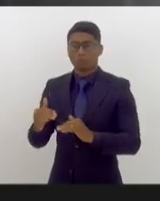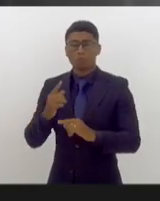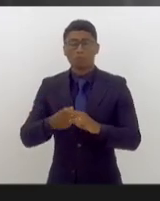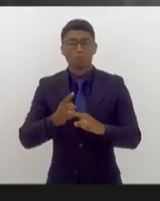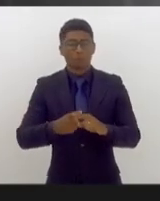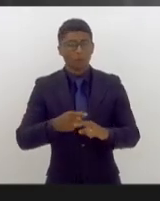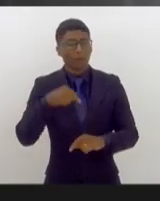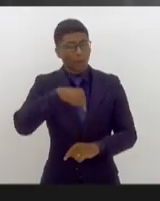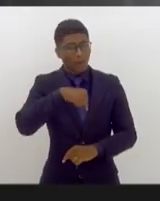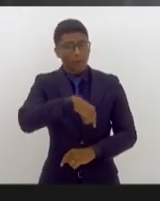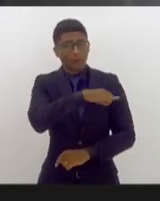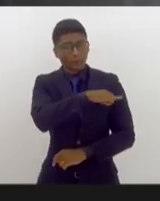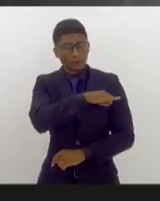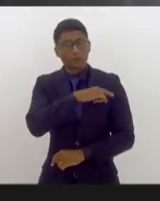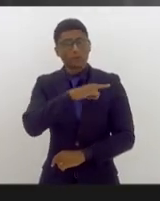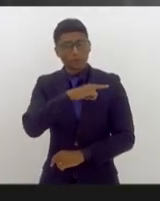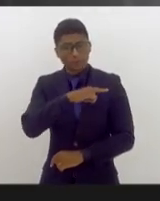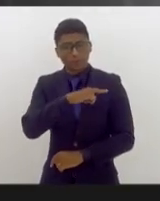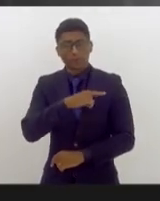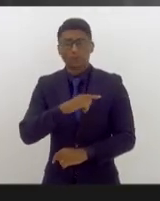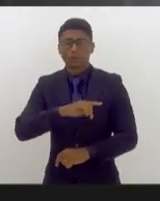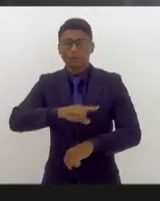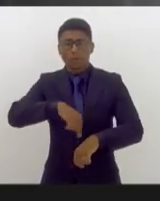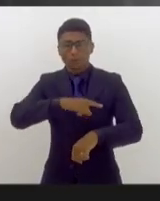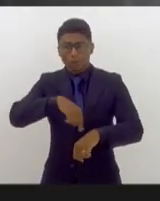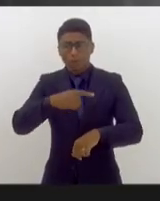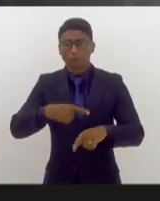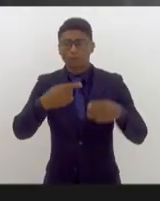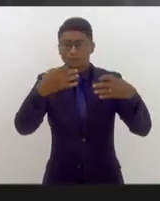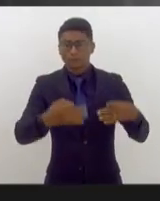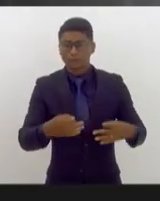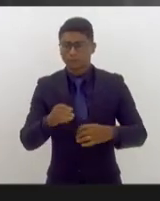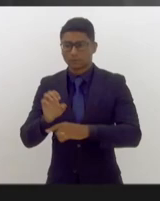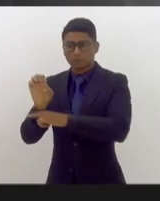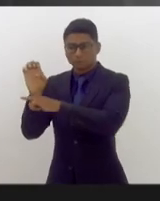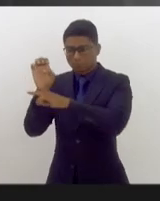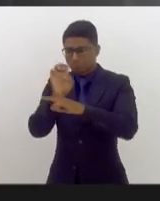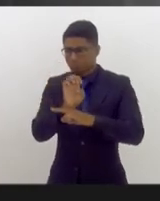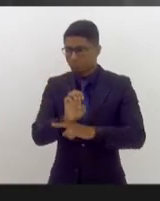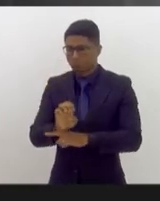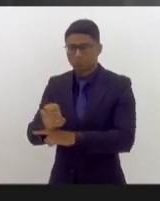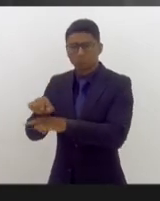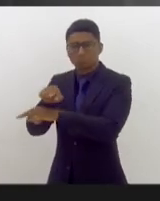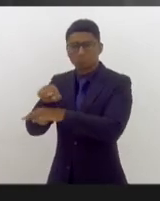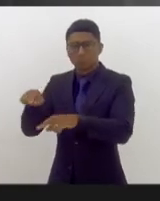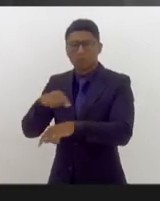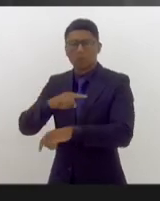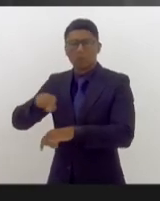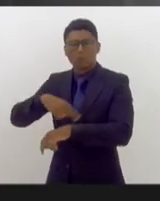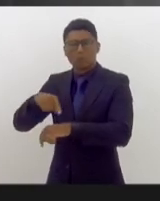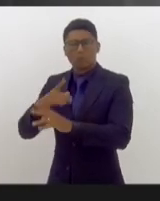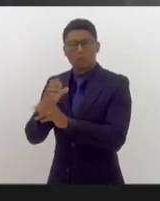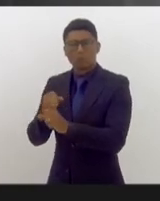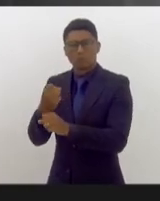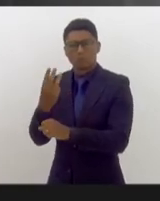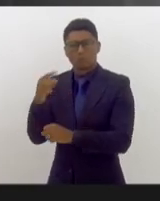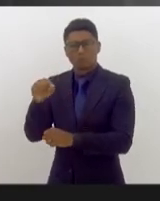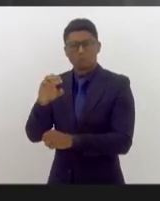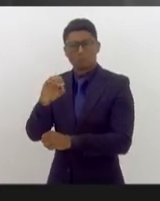ela já tinha 3.600 horas. E tinha muitos estados da federação que não tinham nem 3.000. A média girava em torno